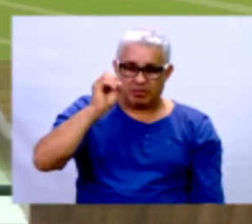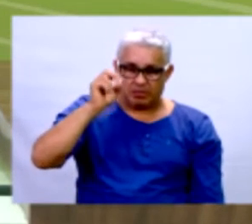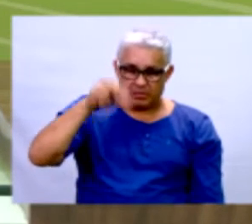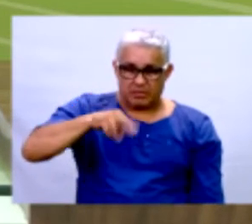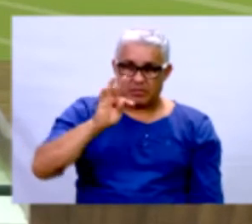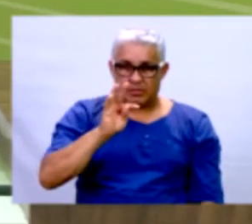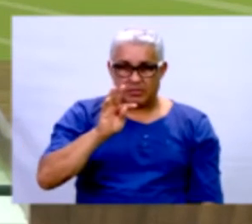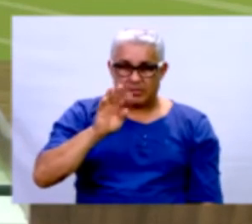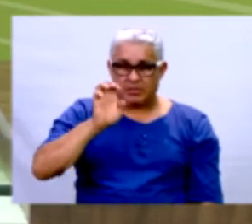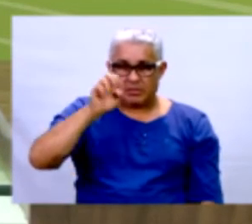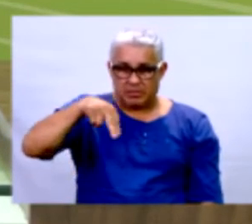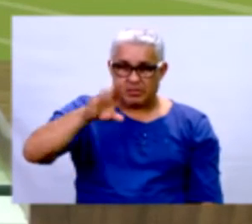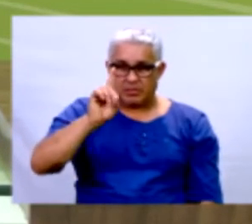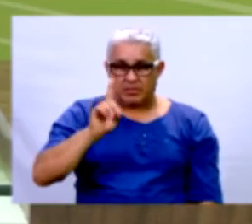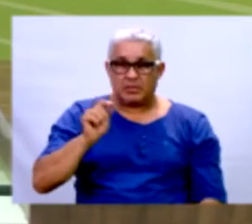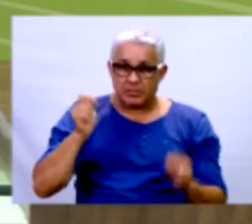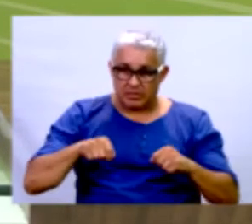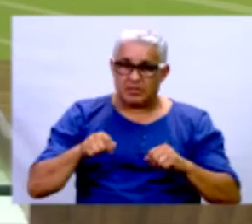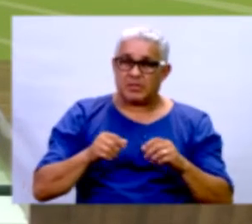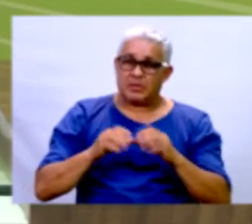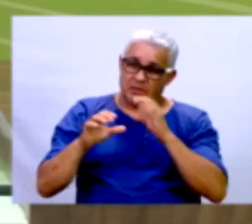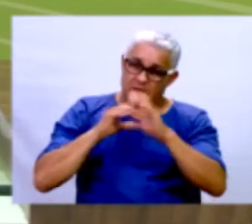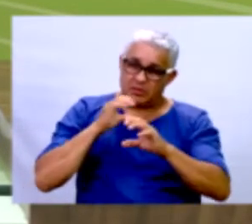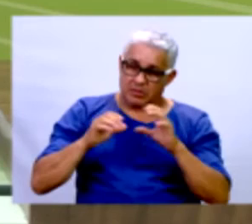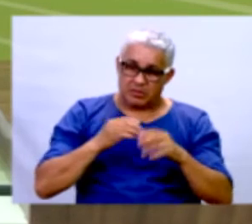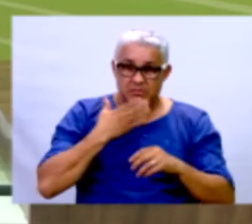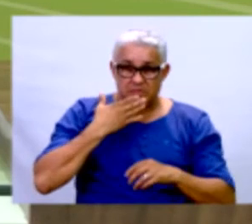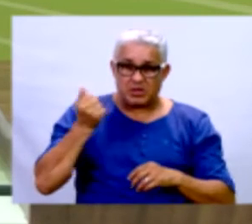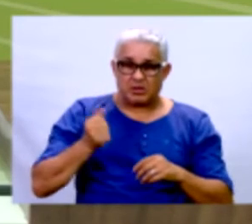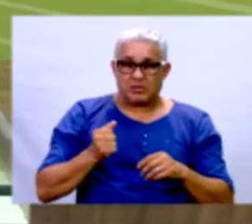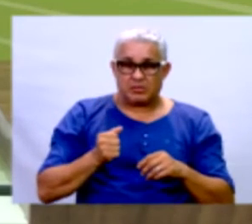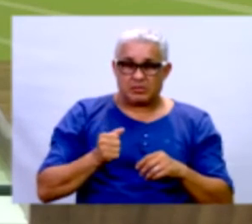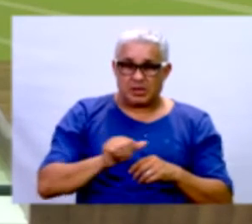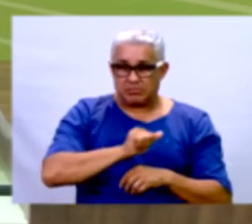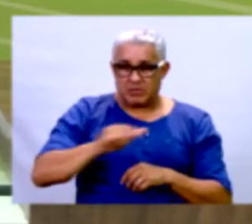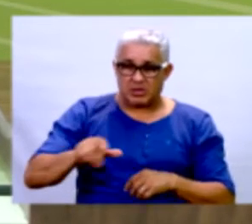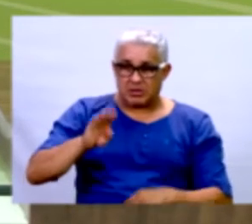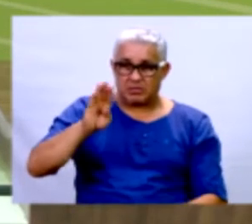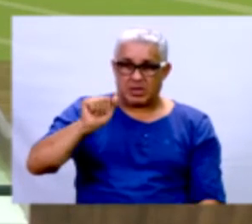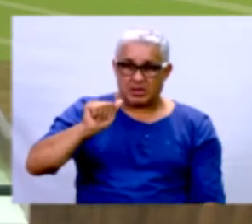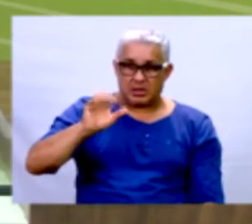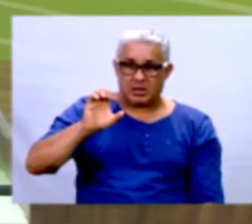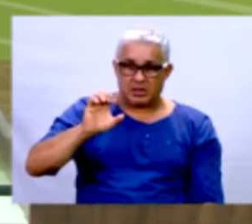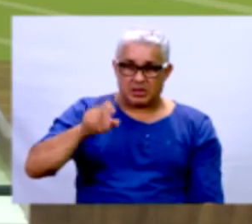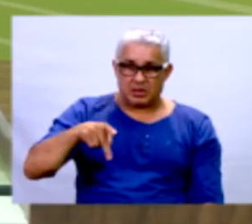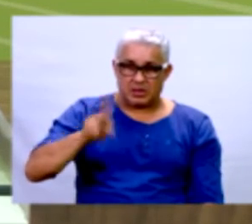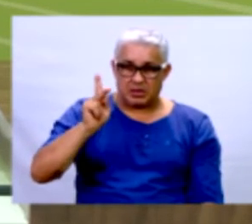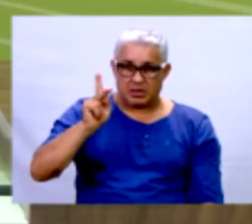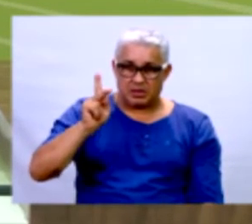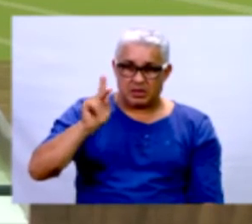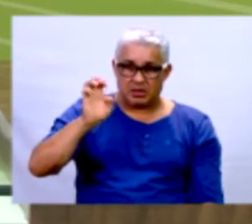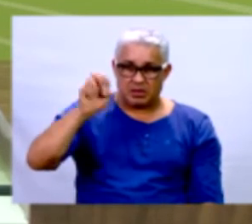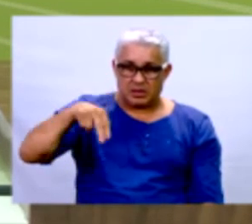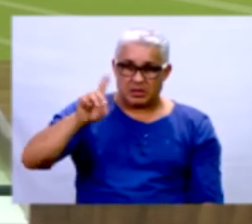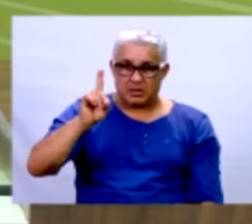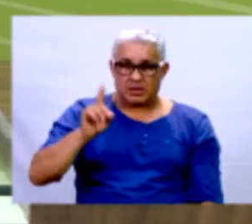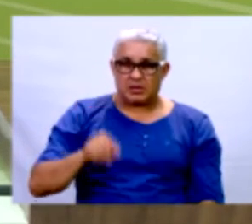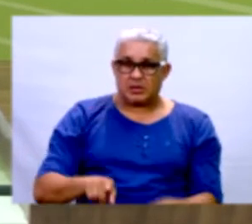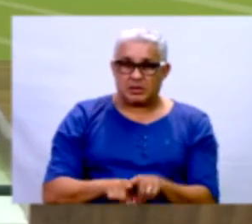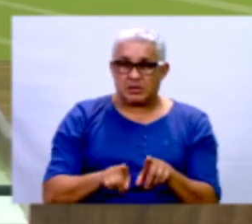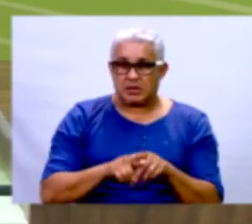mais efetiva com o back-end, com o servidor, tá? E que, vamos dizer